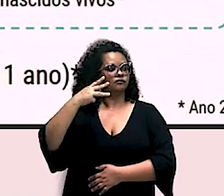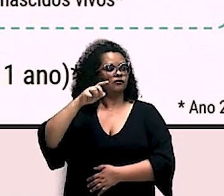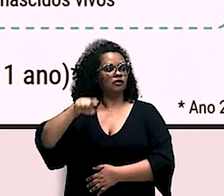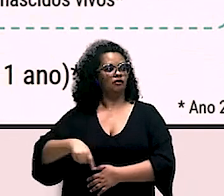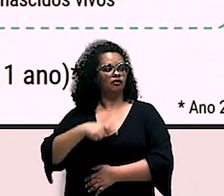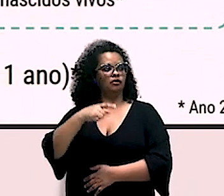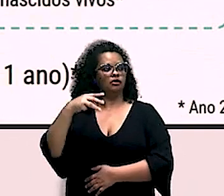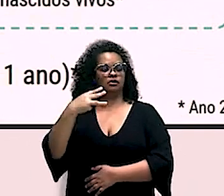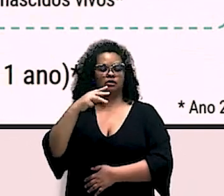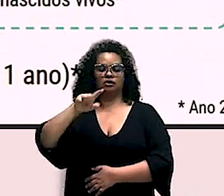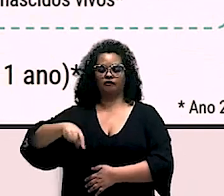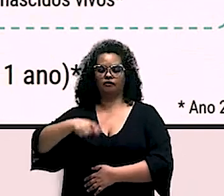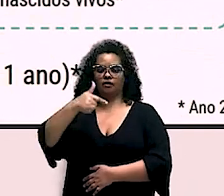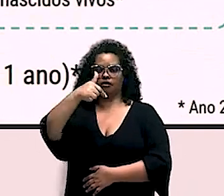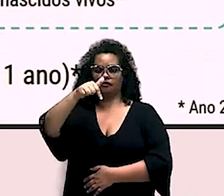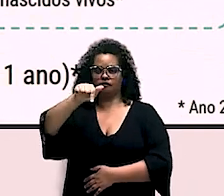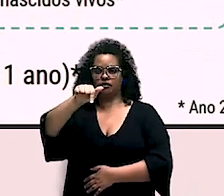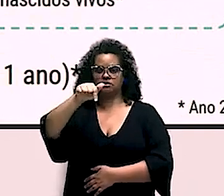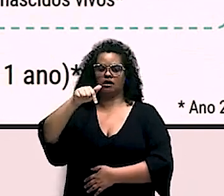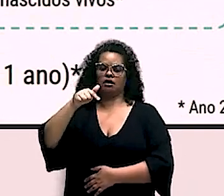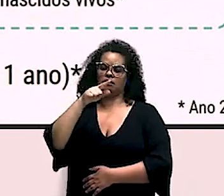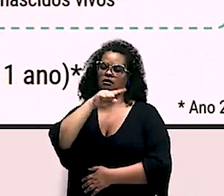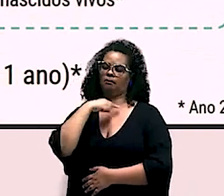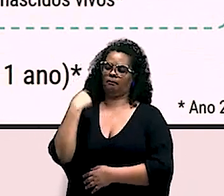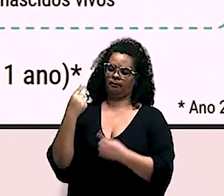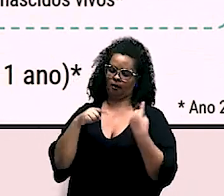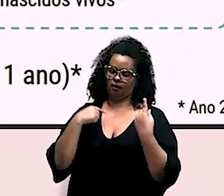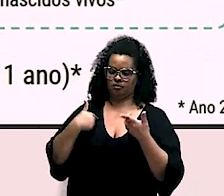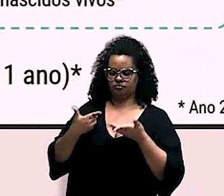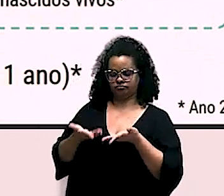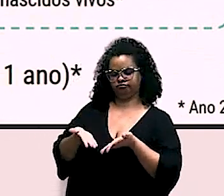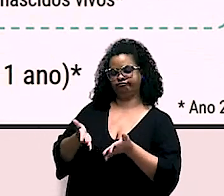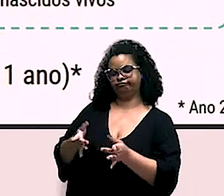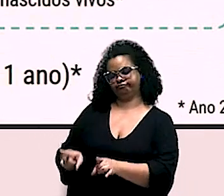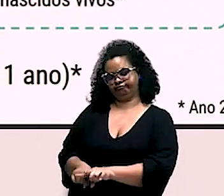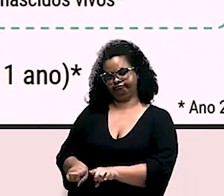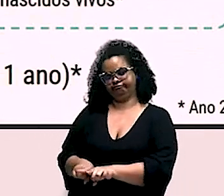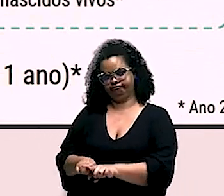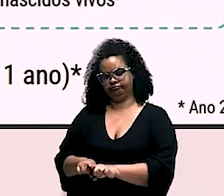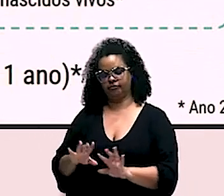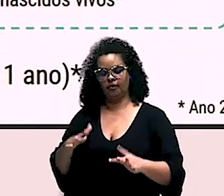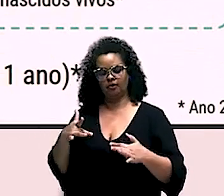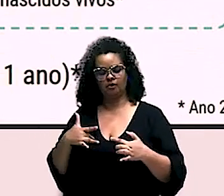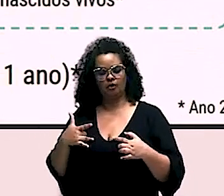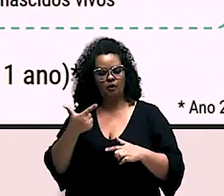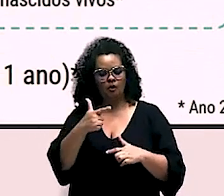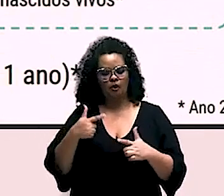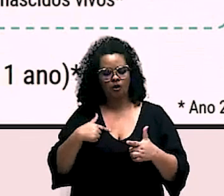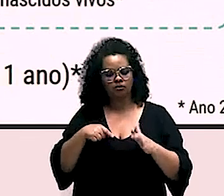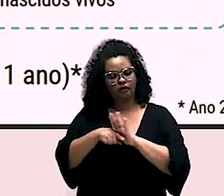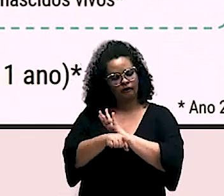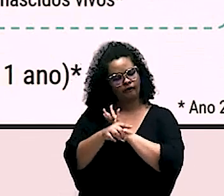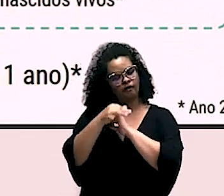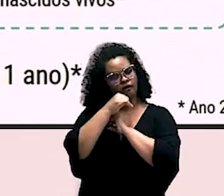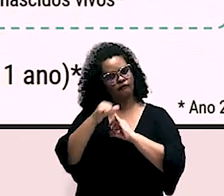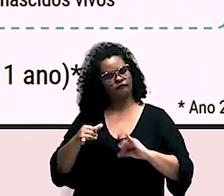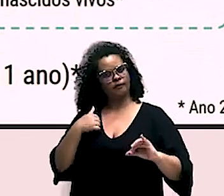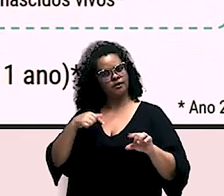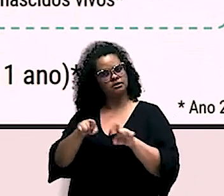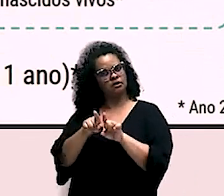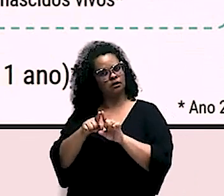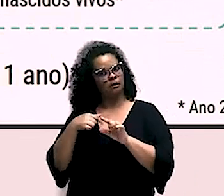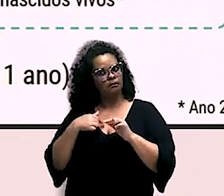Com relação ainda à mortalidade infantil, tem outro dado alarmante, né, que chama a atenção da gente, que é com relação aos óbitos infantis